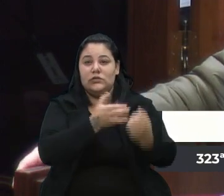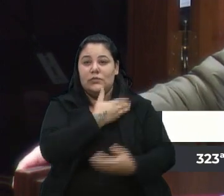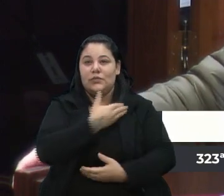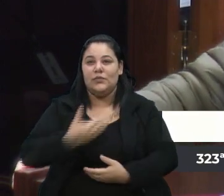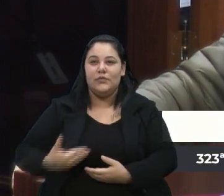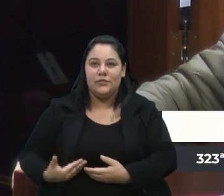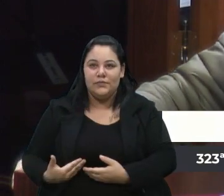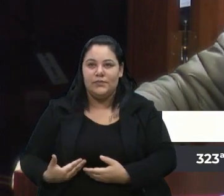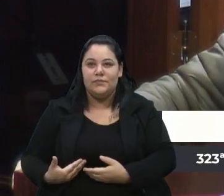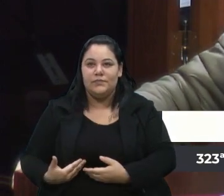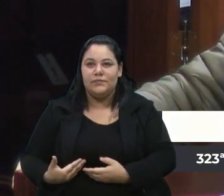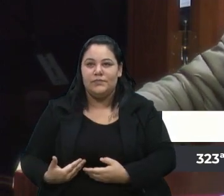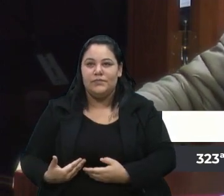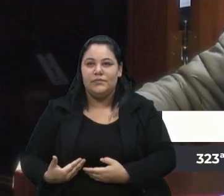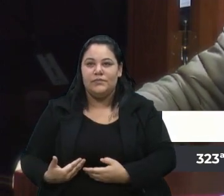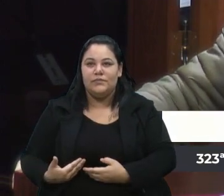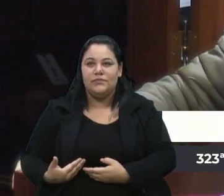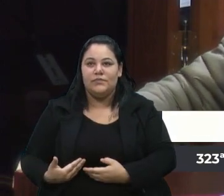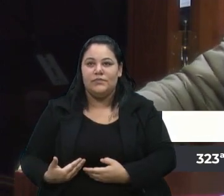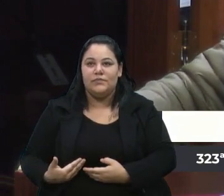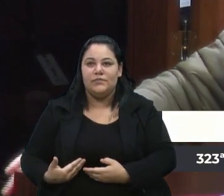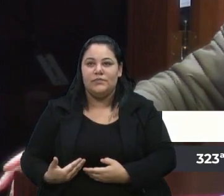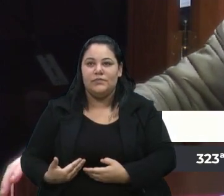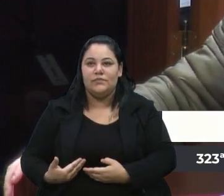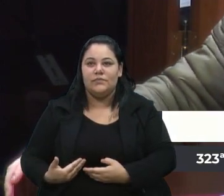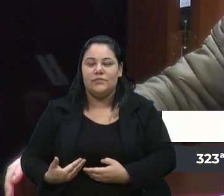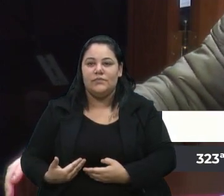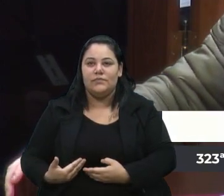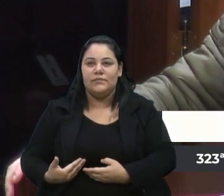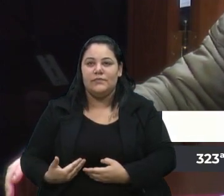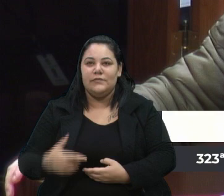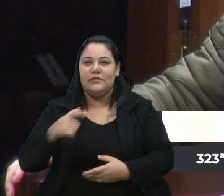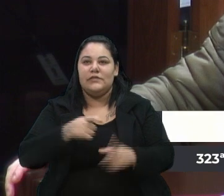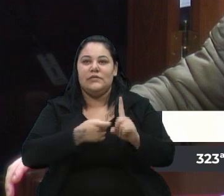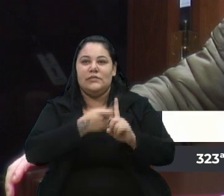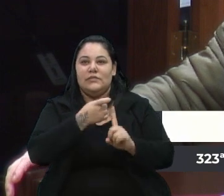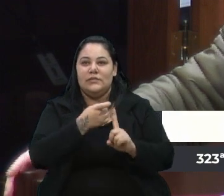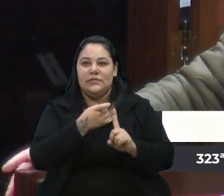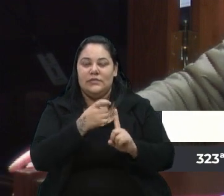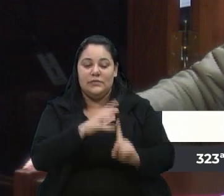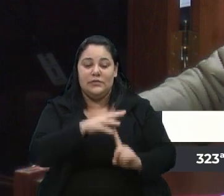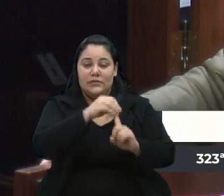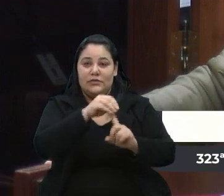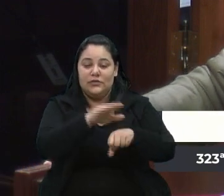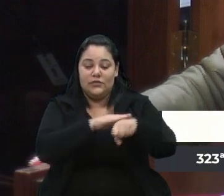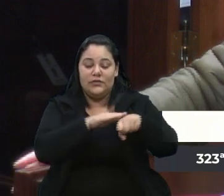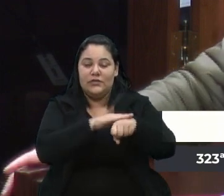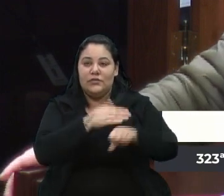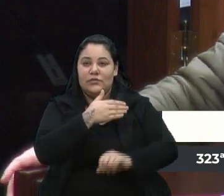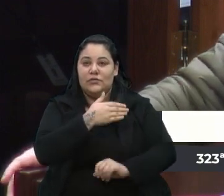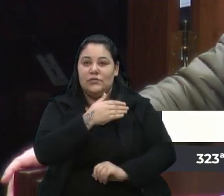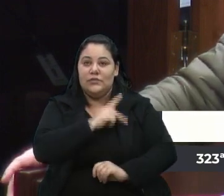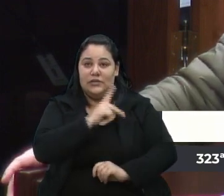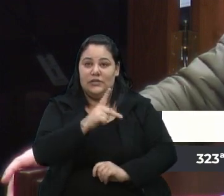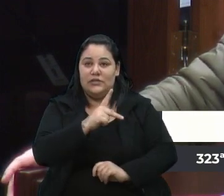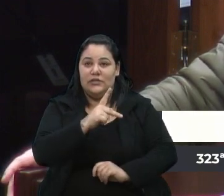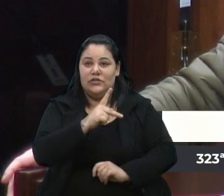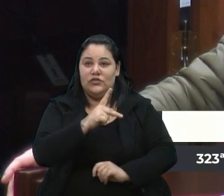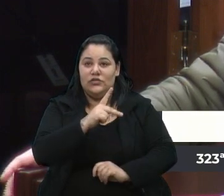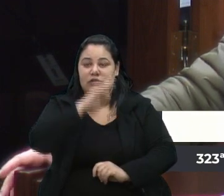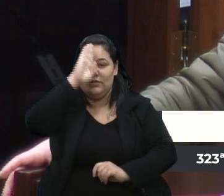amplamente acionada nesse mês né Presidente inclusive conversando com o presidente da ambroz a gente